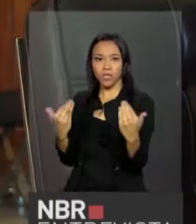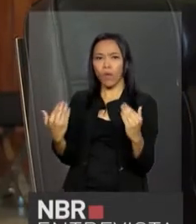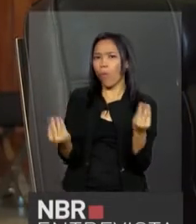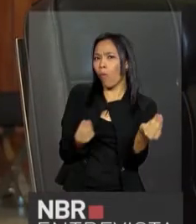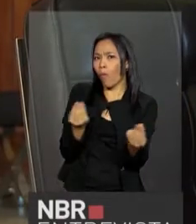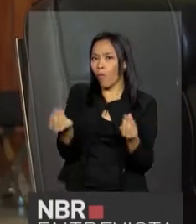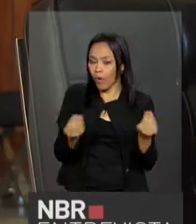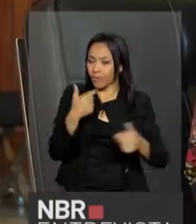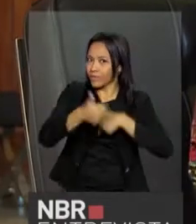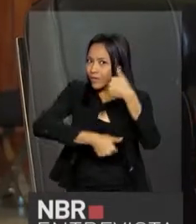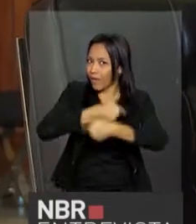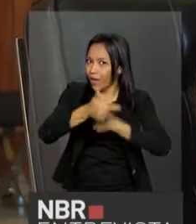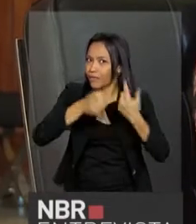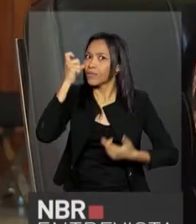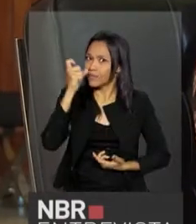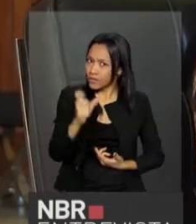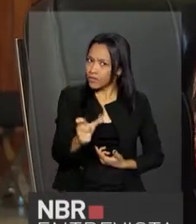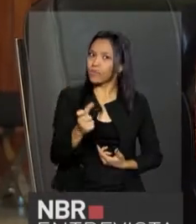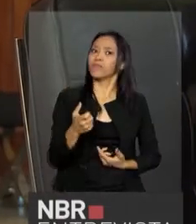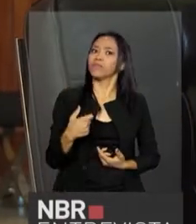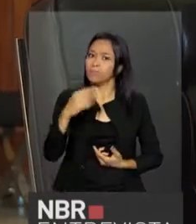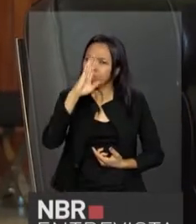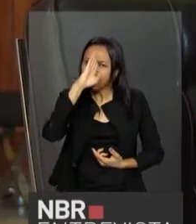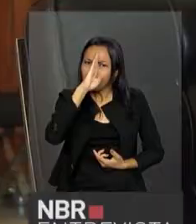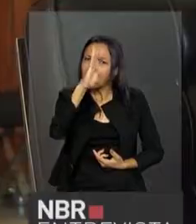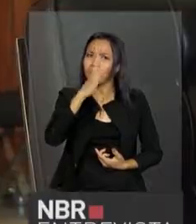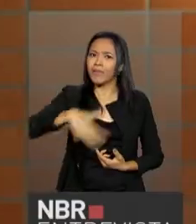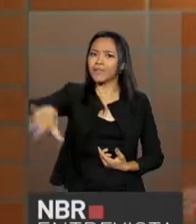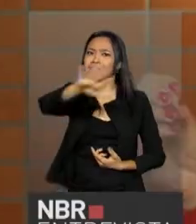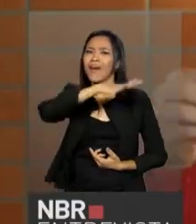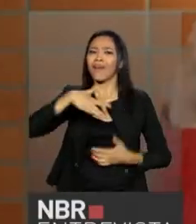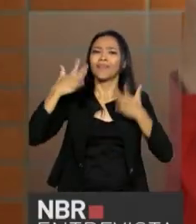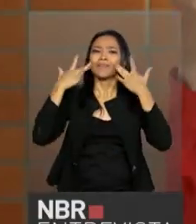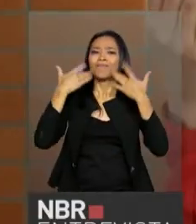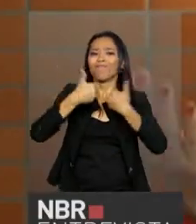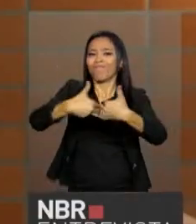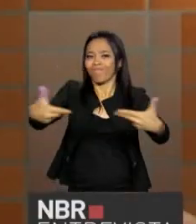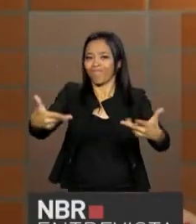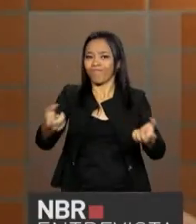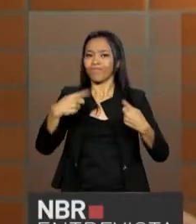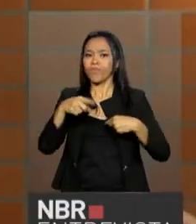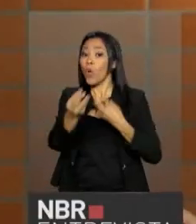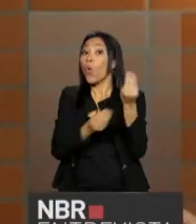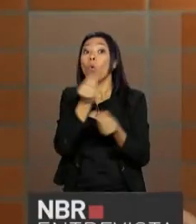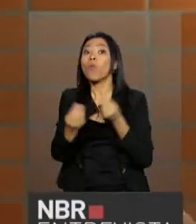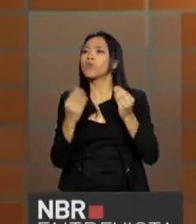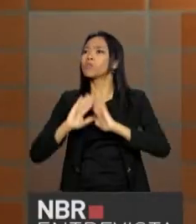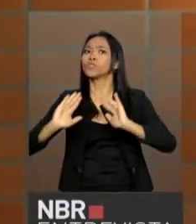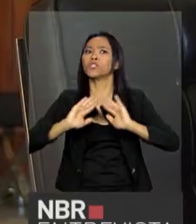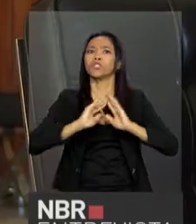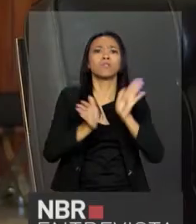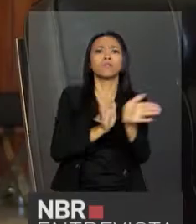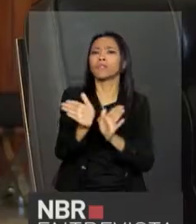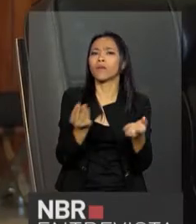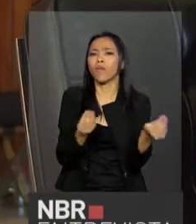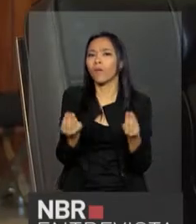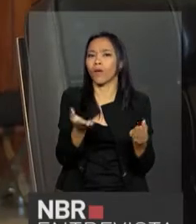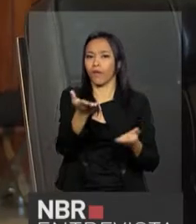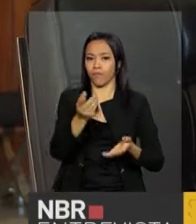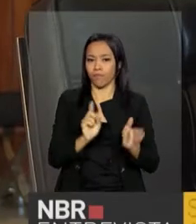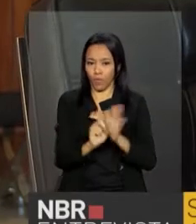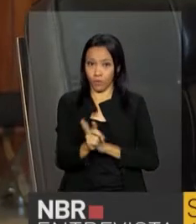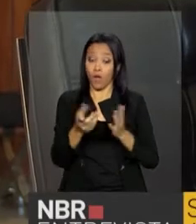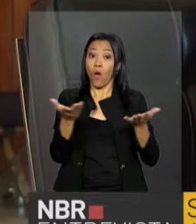é um trabalho bastante interessante, principalmente nessa questão artística. E como é que é a demanda pela acessibilidade? Olha,